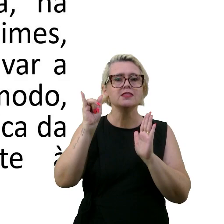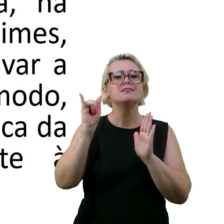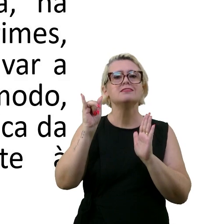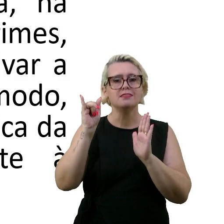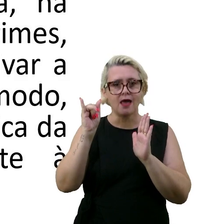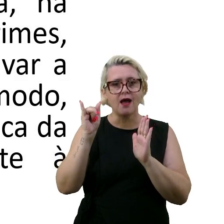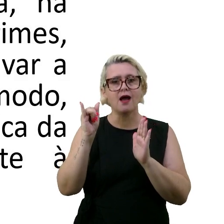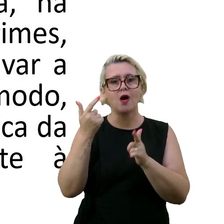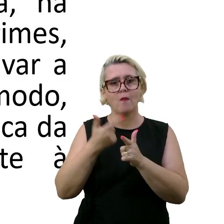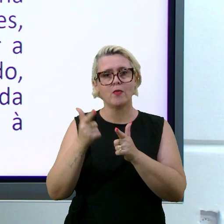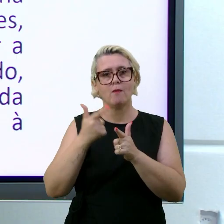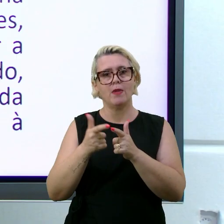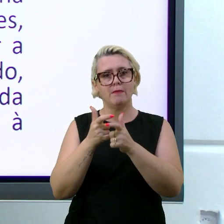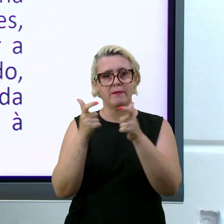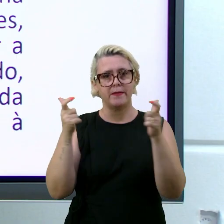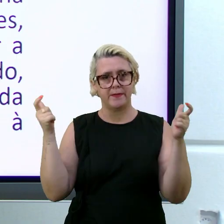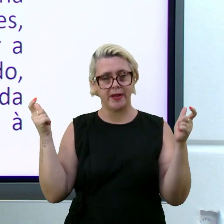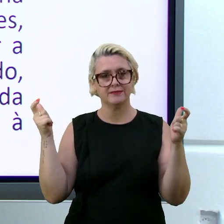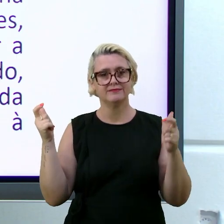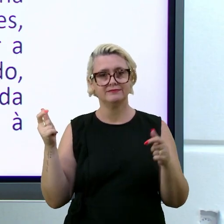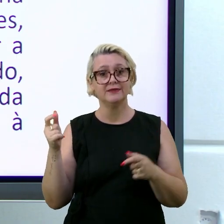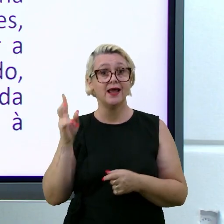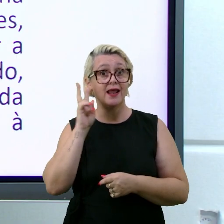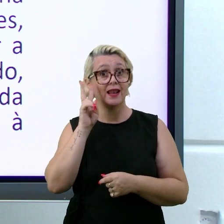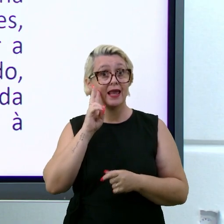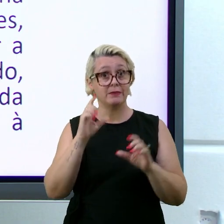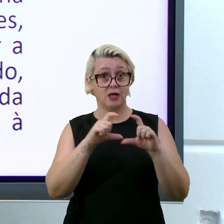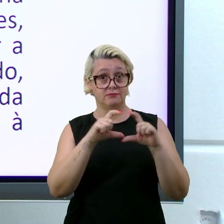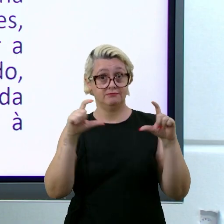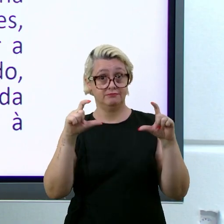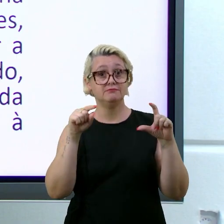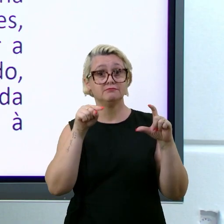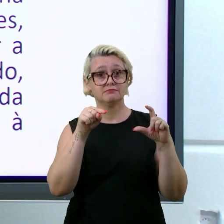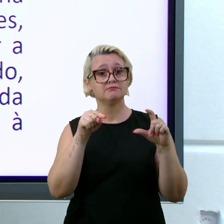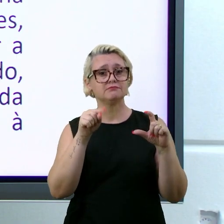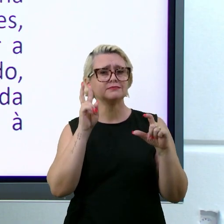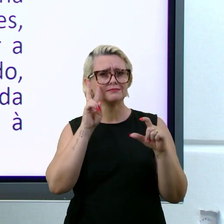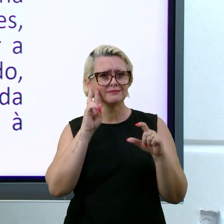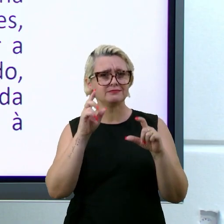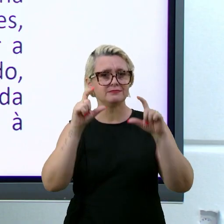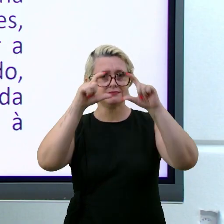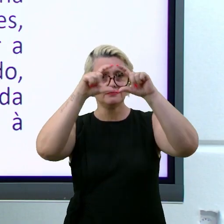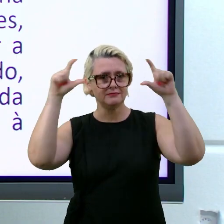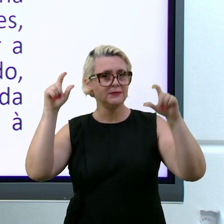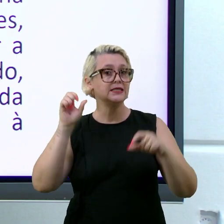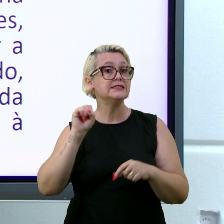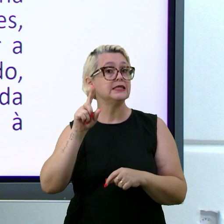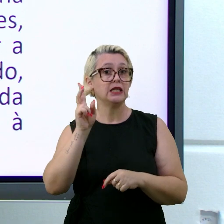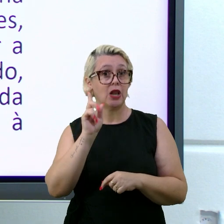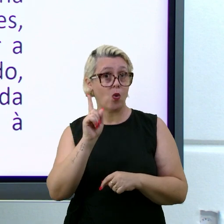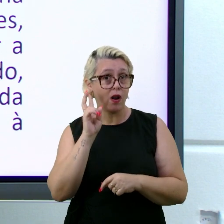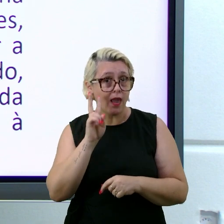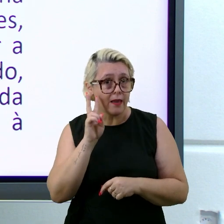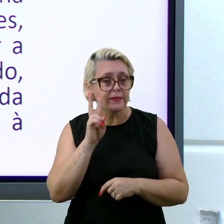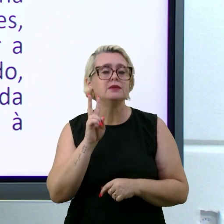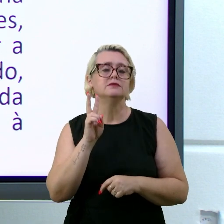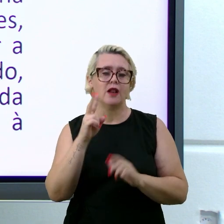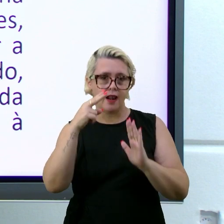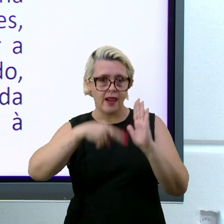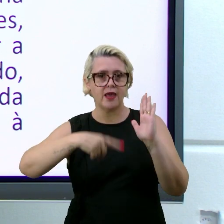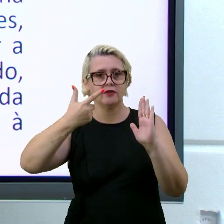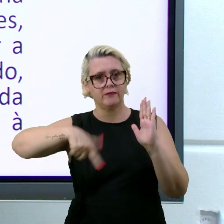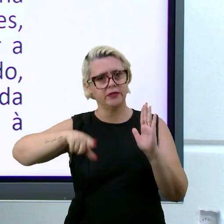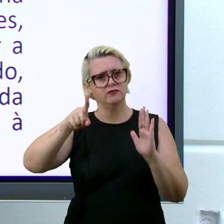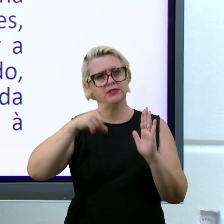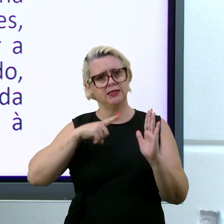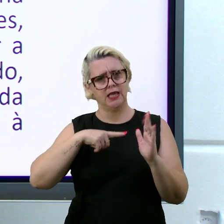à problemática. Então, lá na introdução, não sei se você se lembra, se não lembrar, é só retomar lá. E vocês têm esse